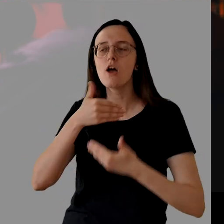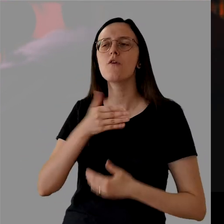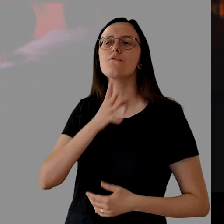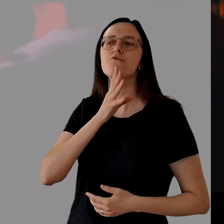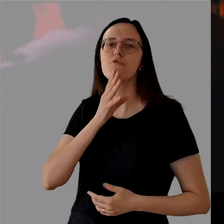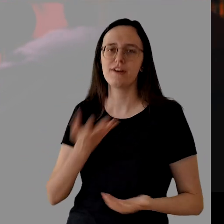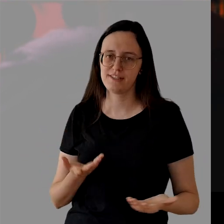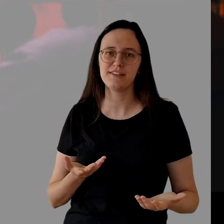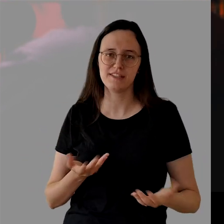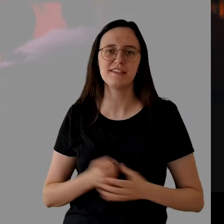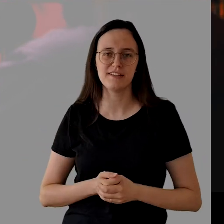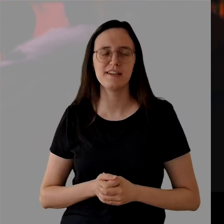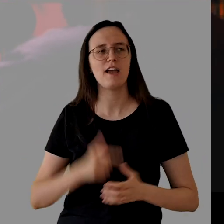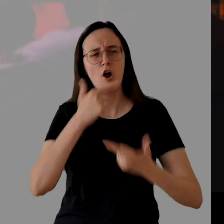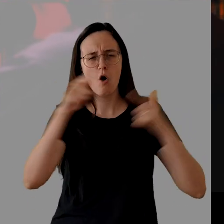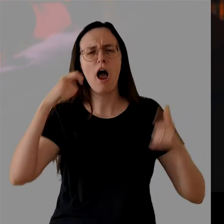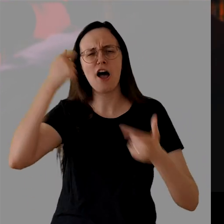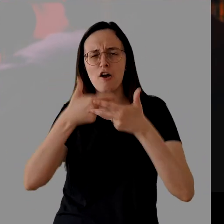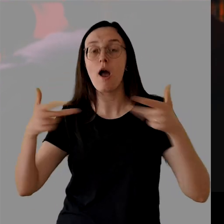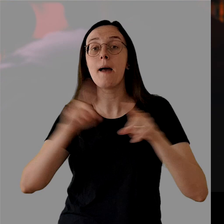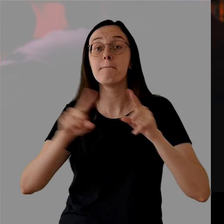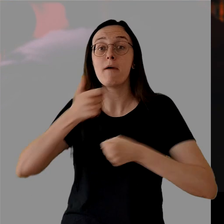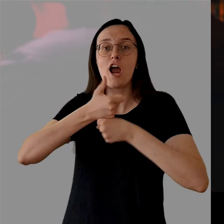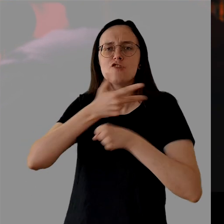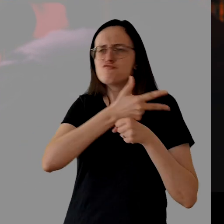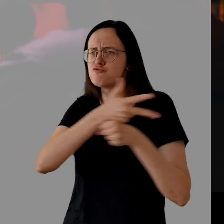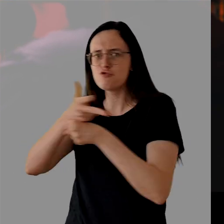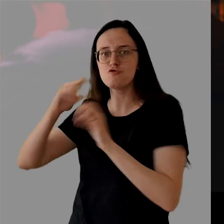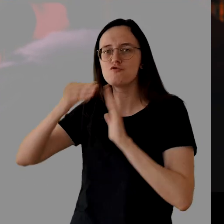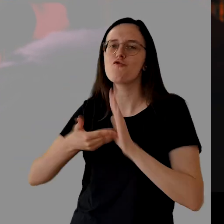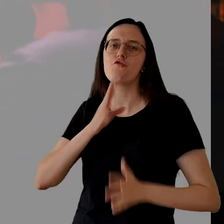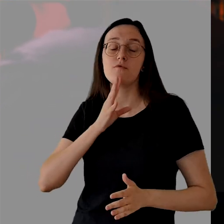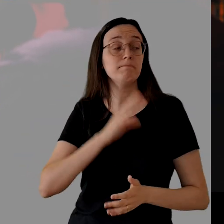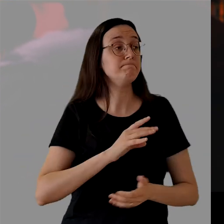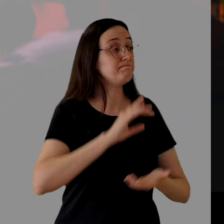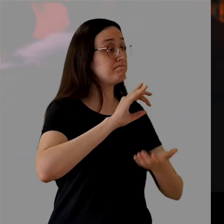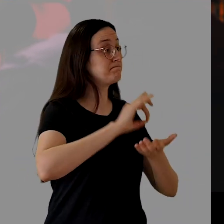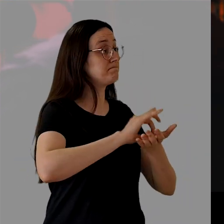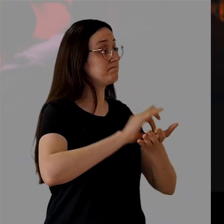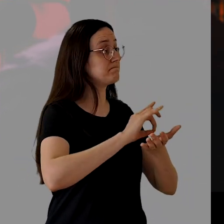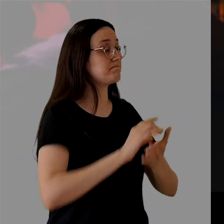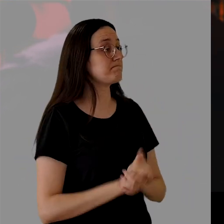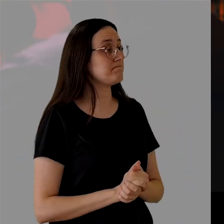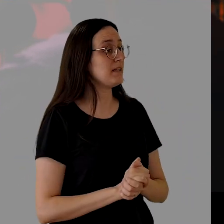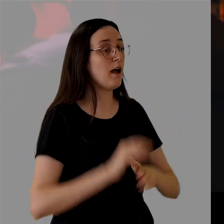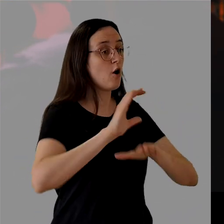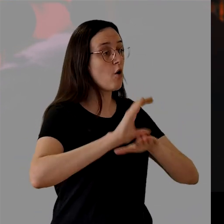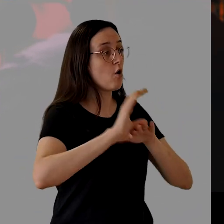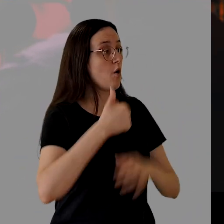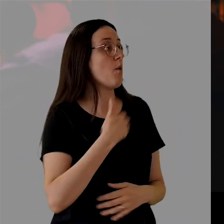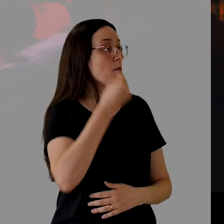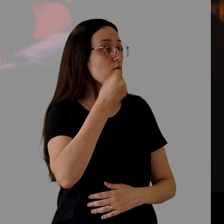Fora os atores, assim. Isso é uma realidade. Até alguns cursos que eu tive a oportunidade de ministrar, normalmente o